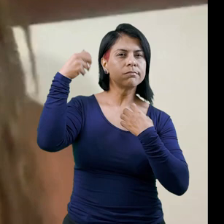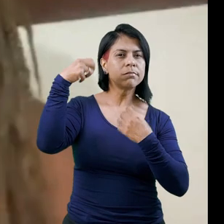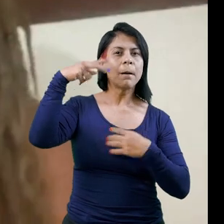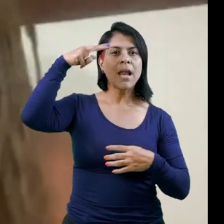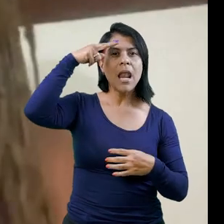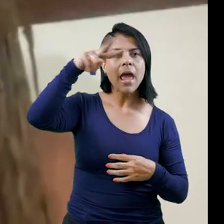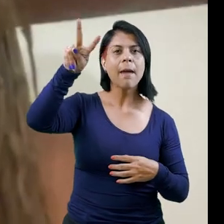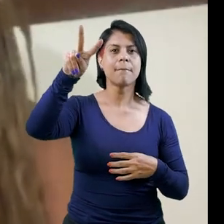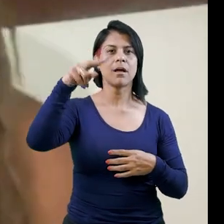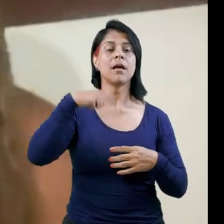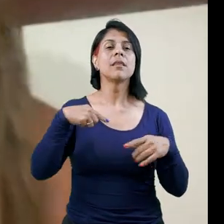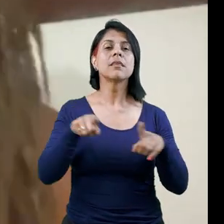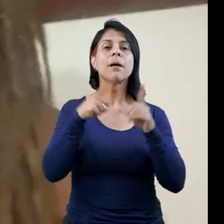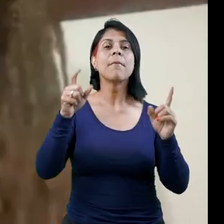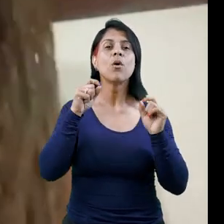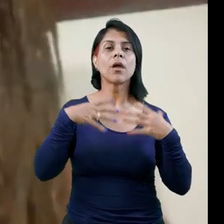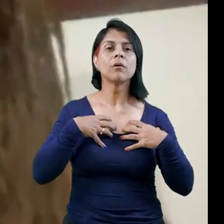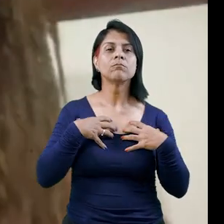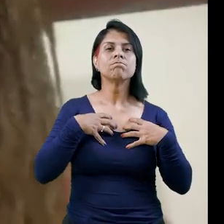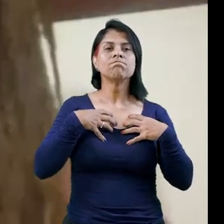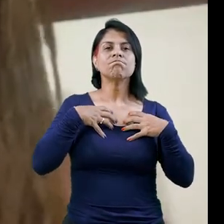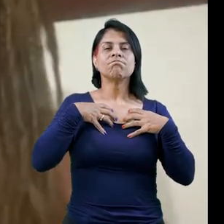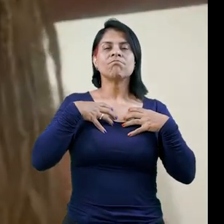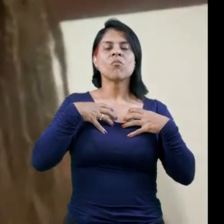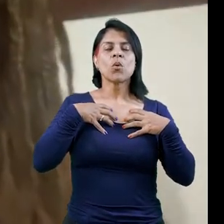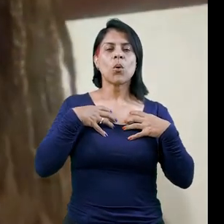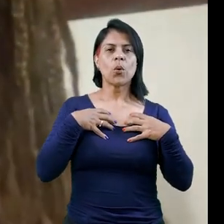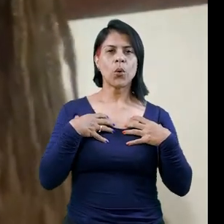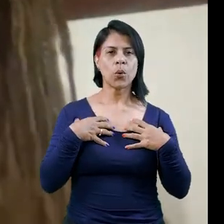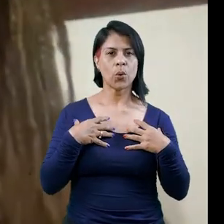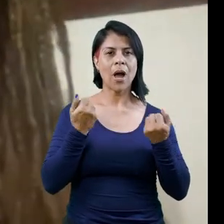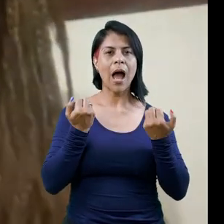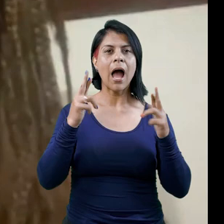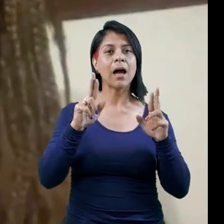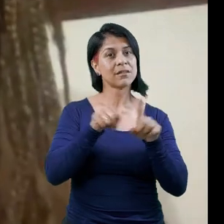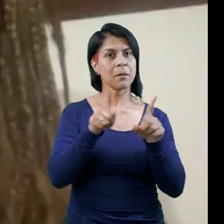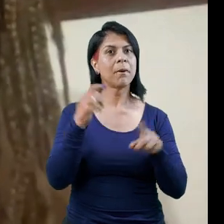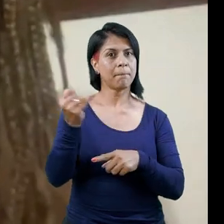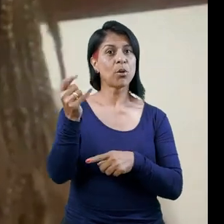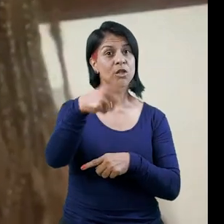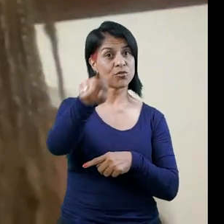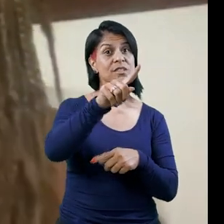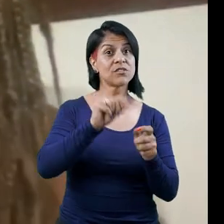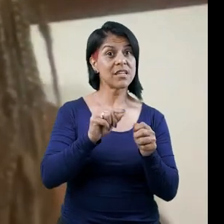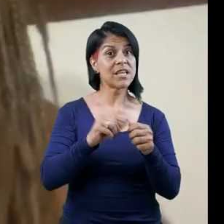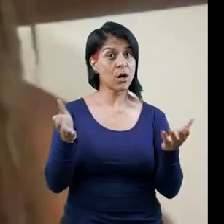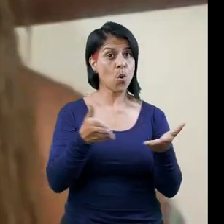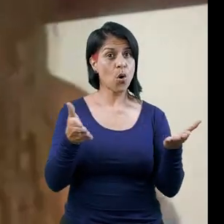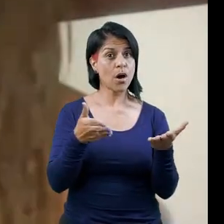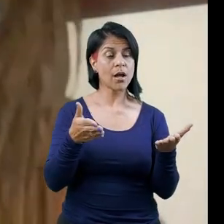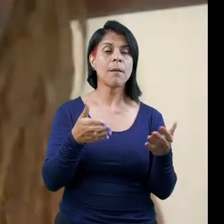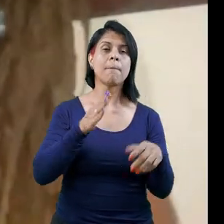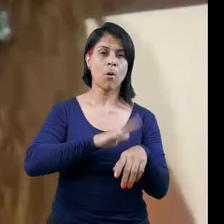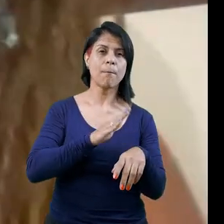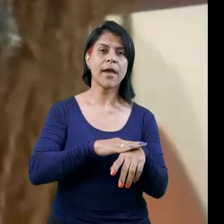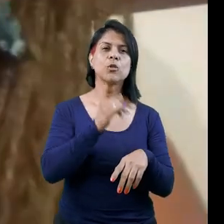da respiração, que é algo, inclusive, que eu gostaria muito que vocês fizessem agora, nesse momento, respirar. Quando